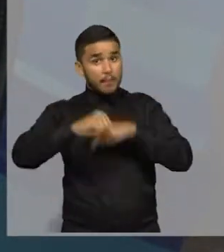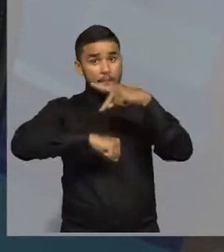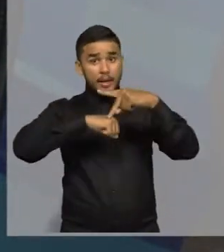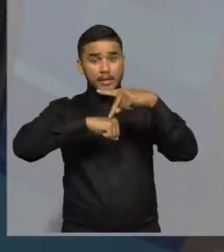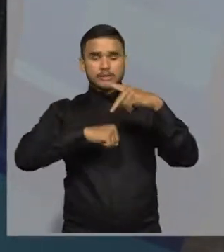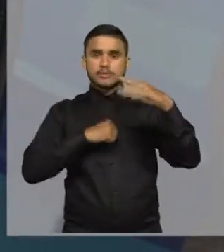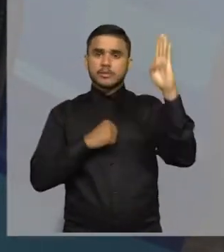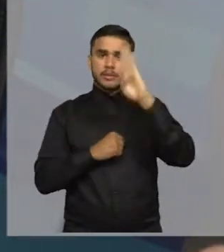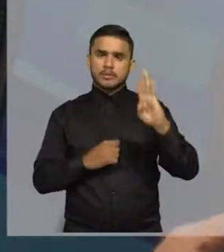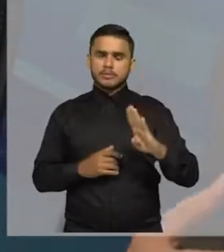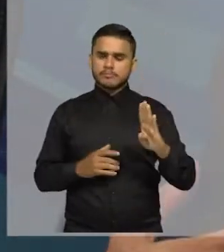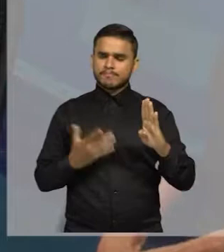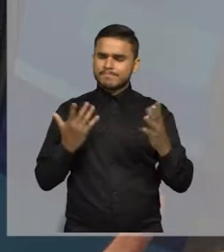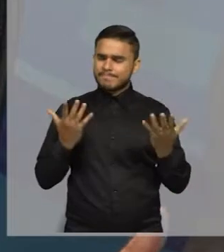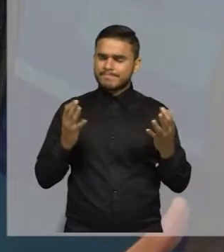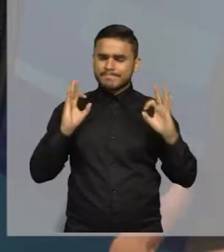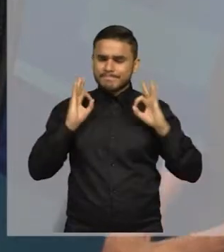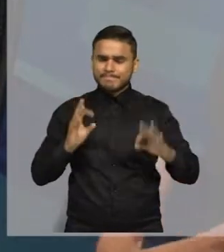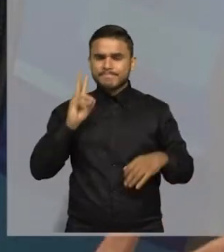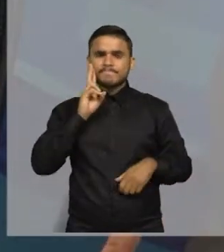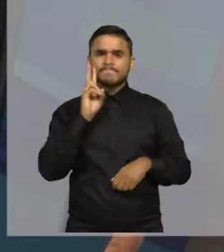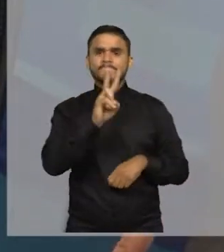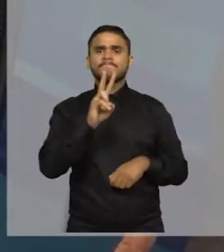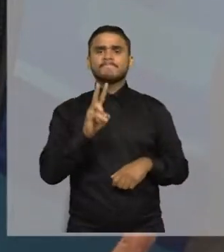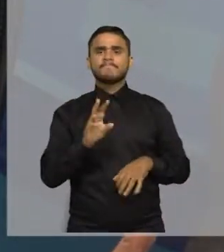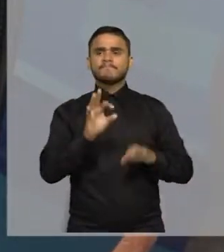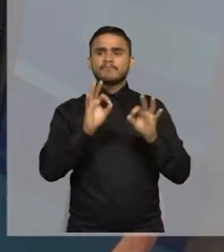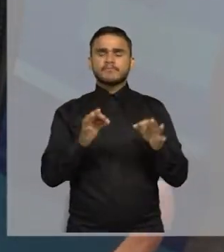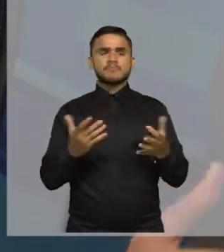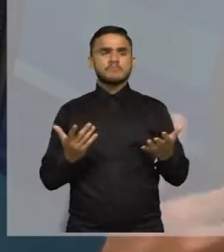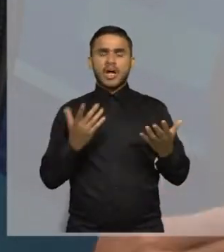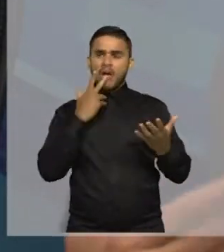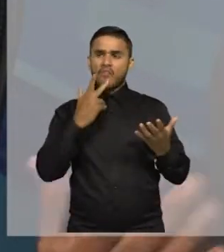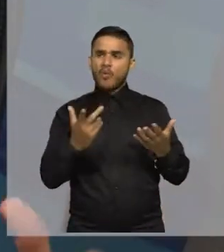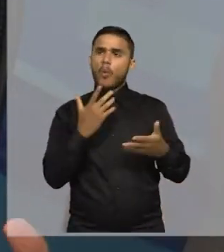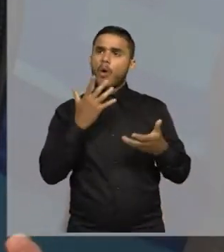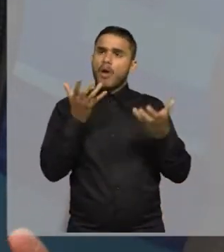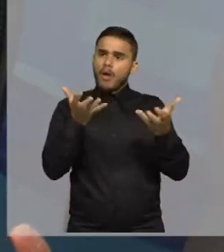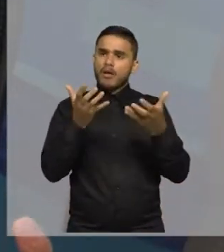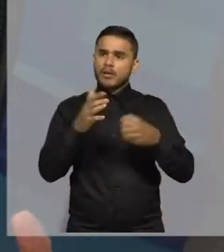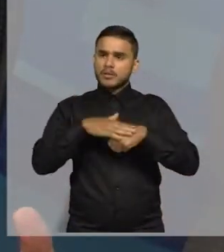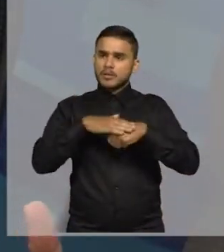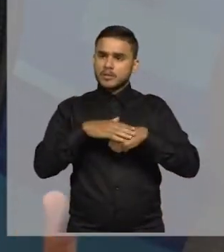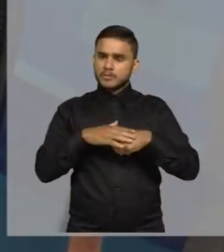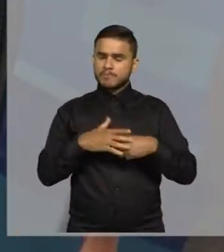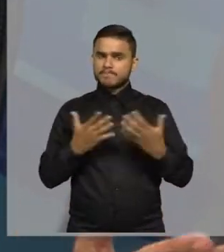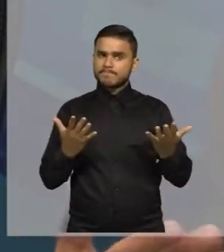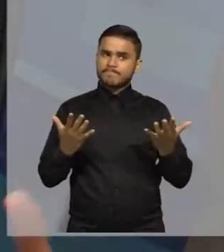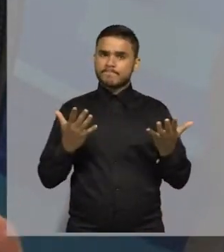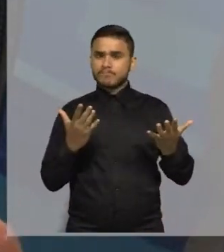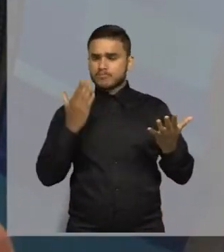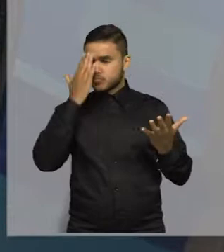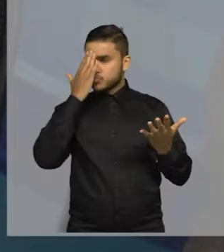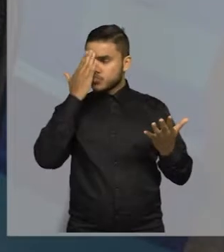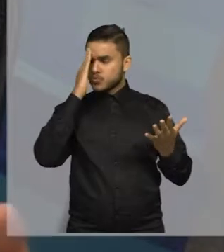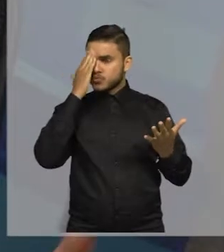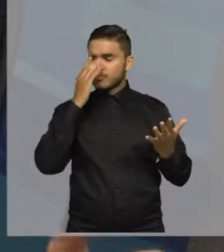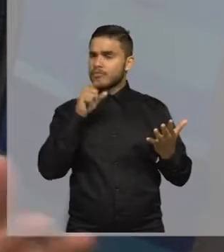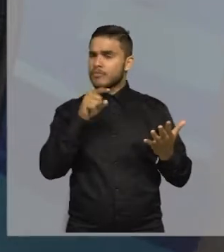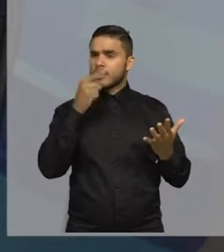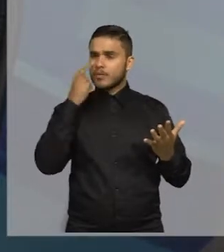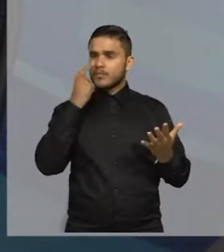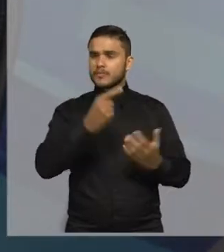Brasil nenhuma força expressiva clamando por isso. Ao contrário? Ao